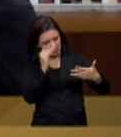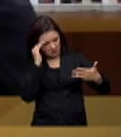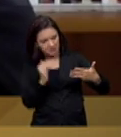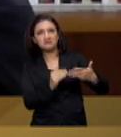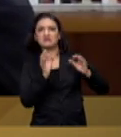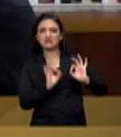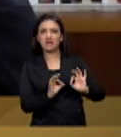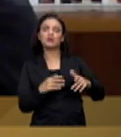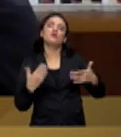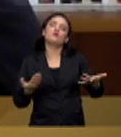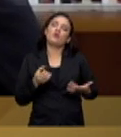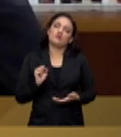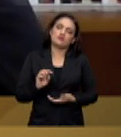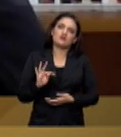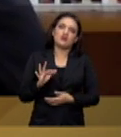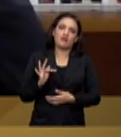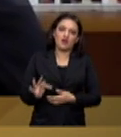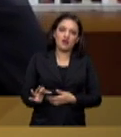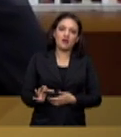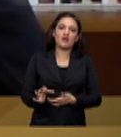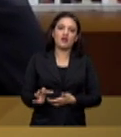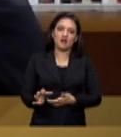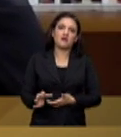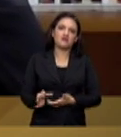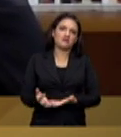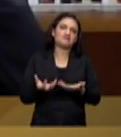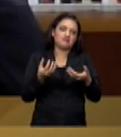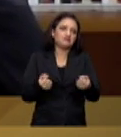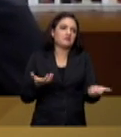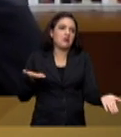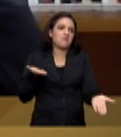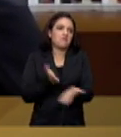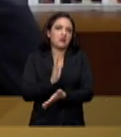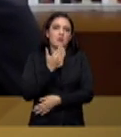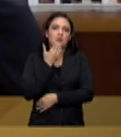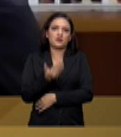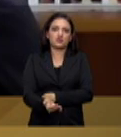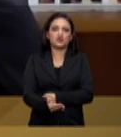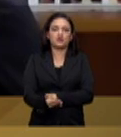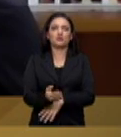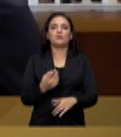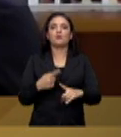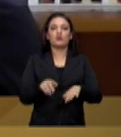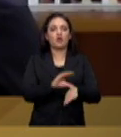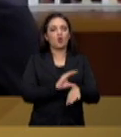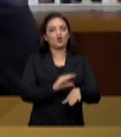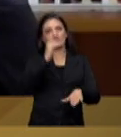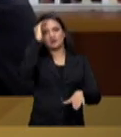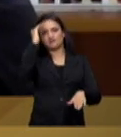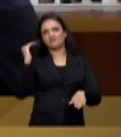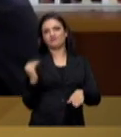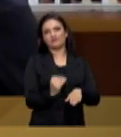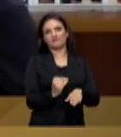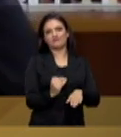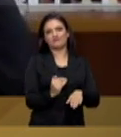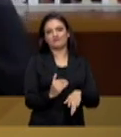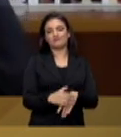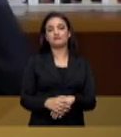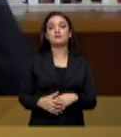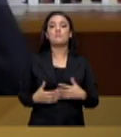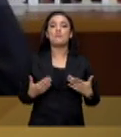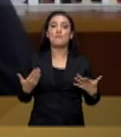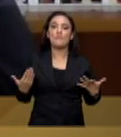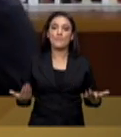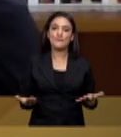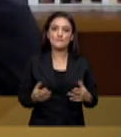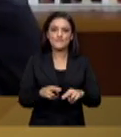Federal se não deferir o pedido, porque isso é o que determina à Constituição Federal. Diante do